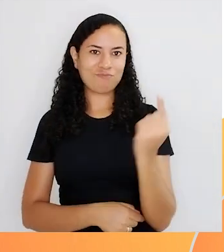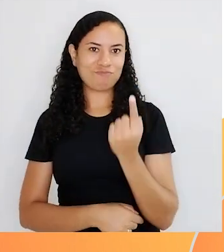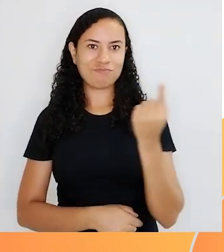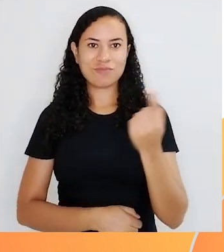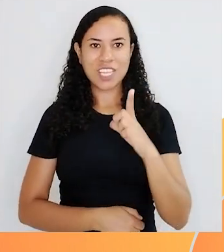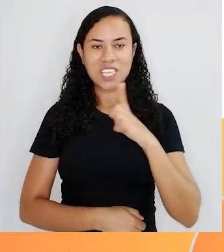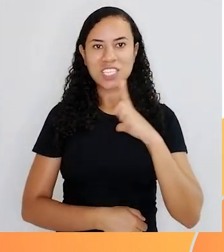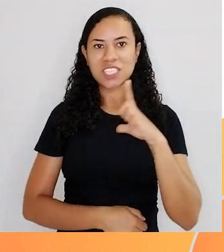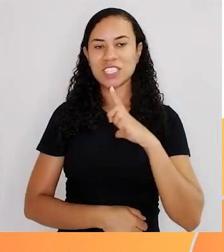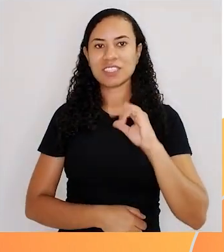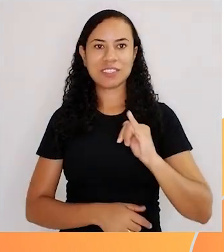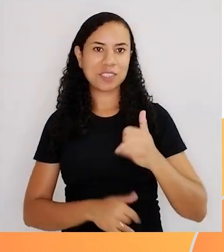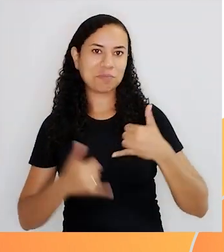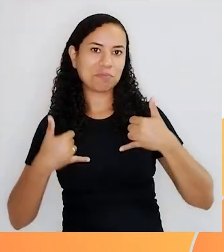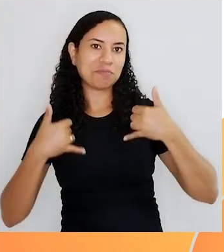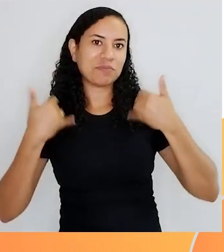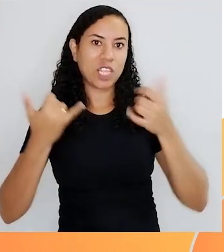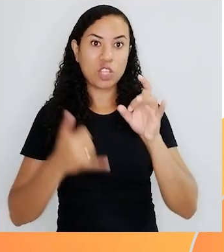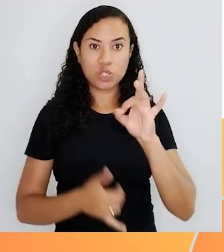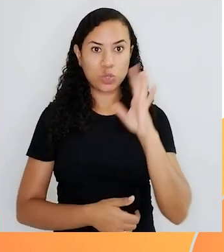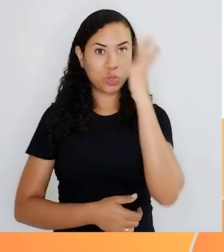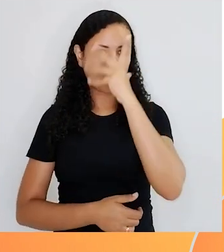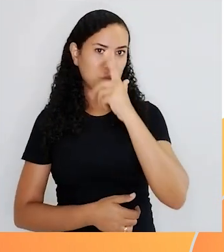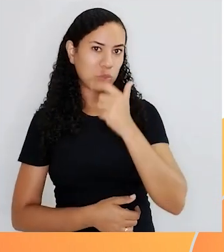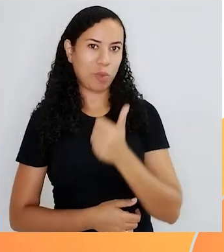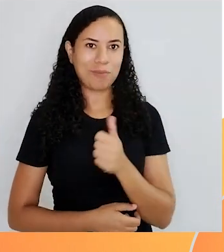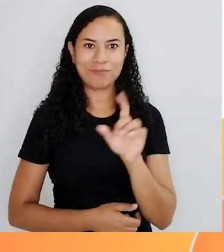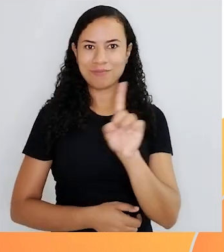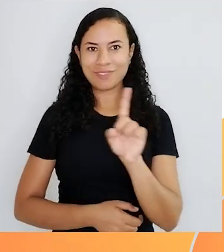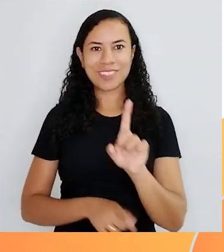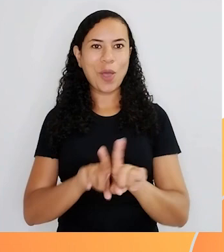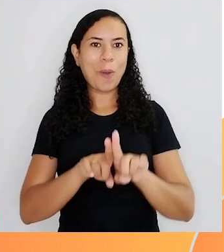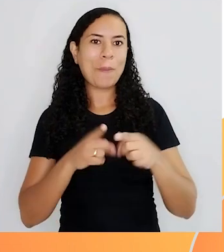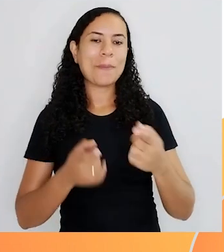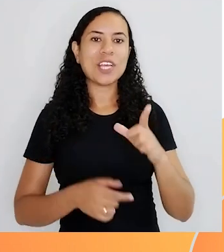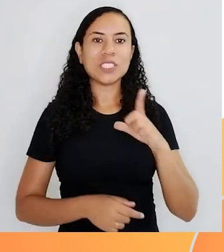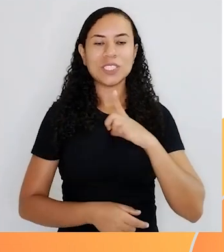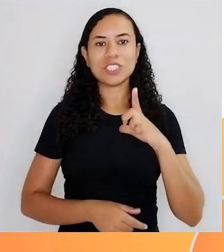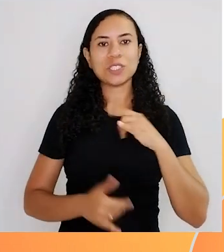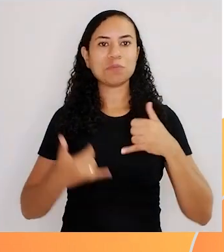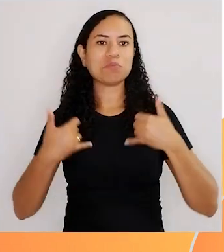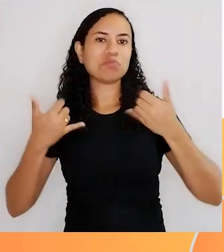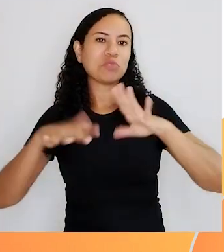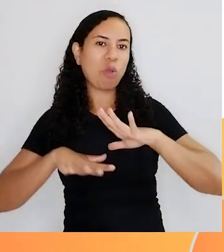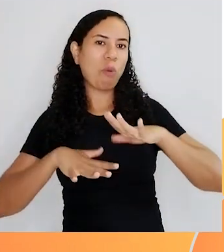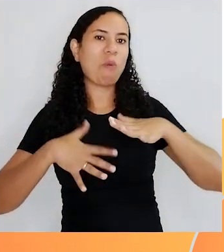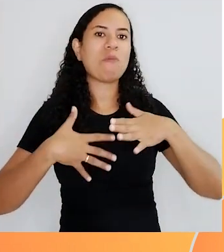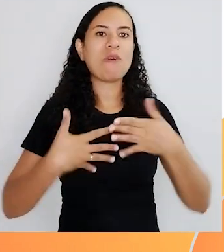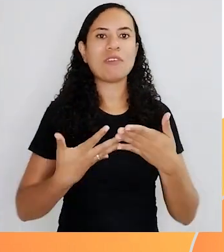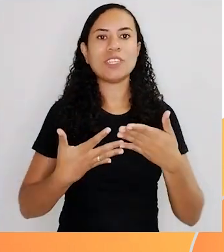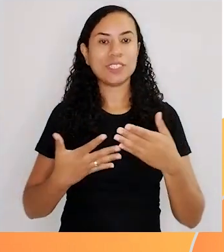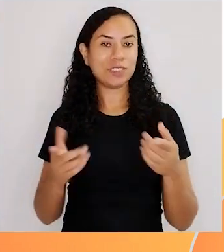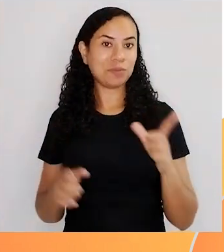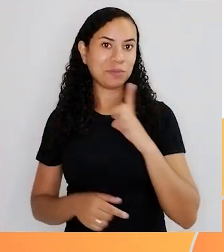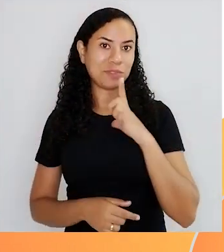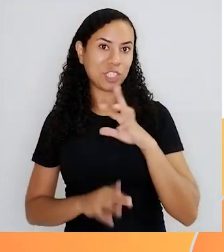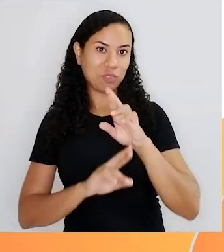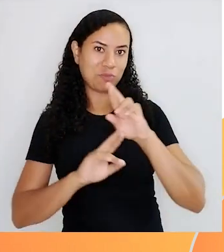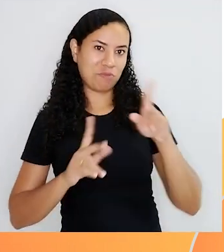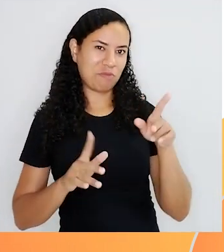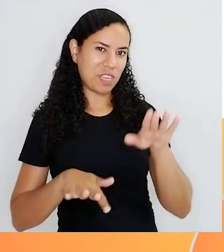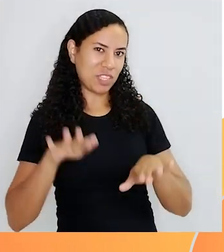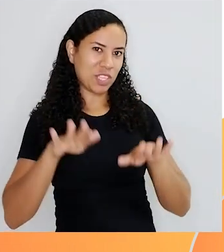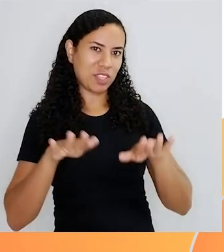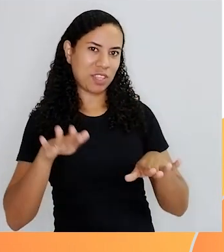só bonita, ela não era só linda. E ela tinha autoestima, diferente talvez das outras protagonistas